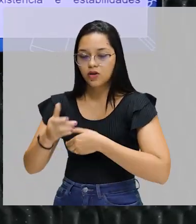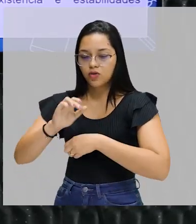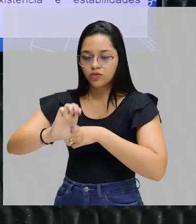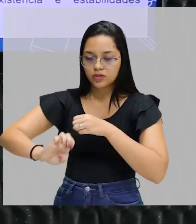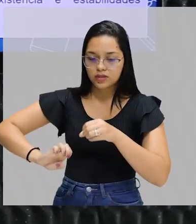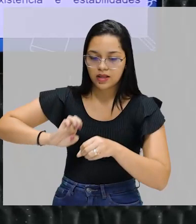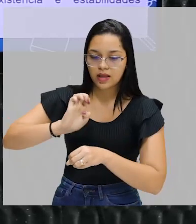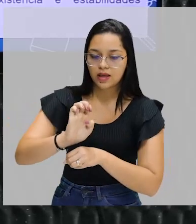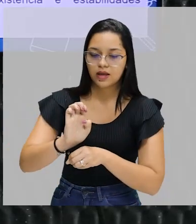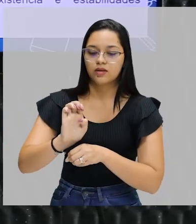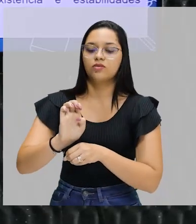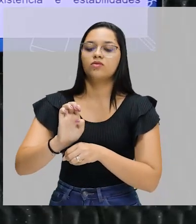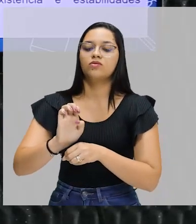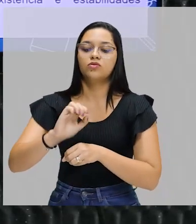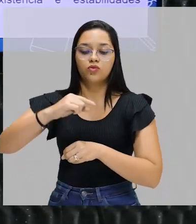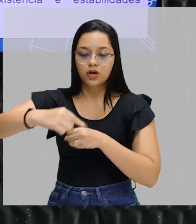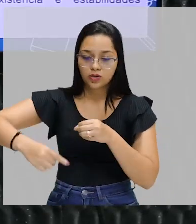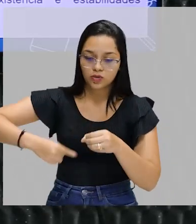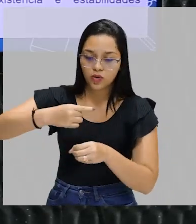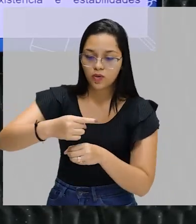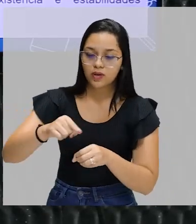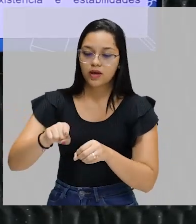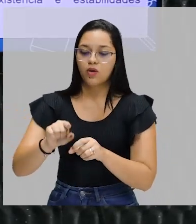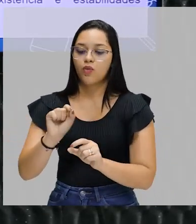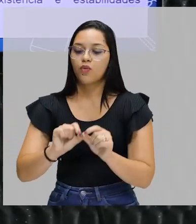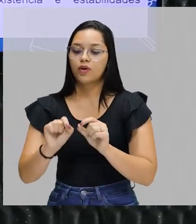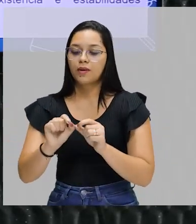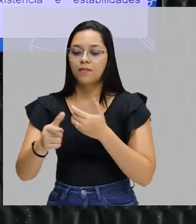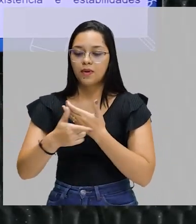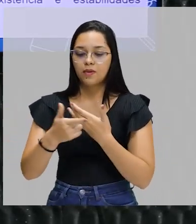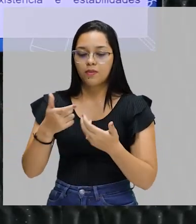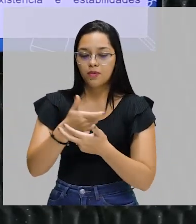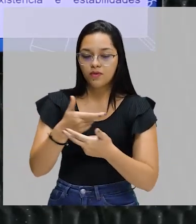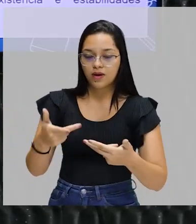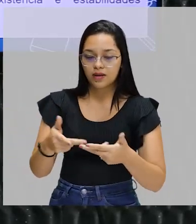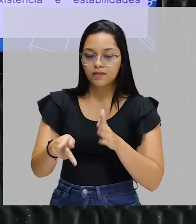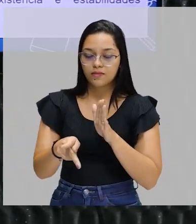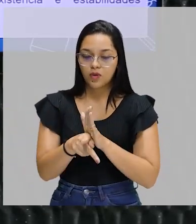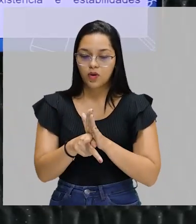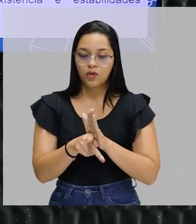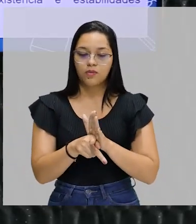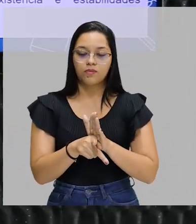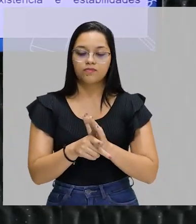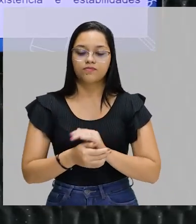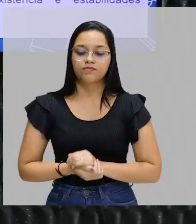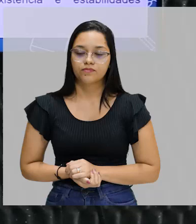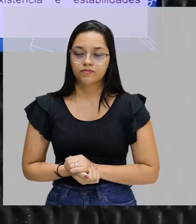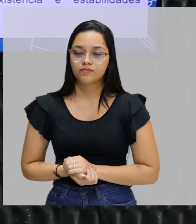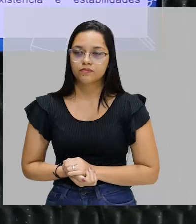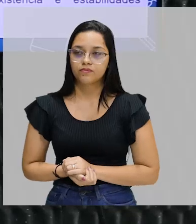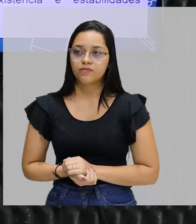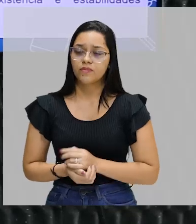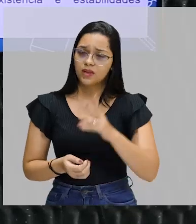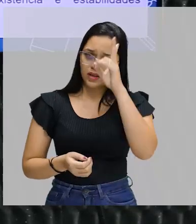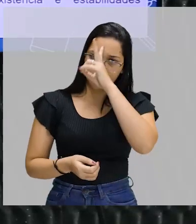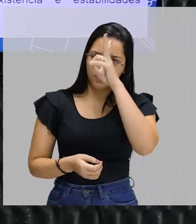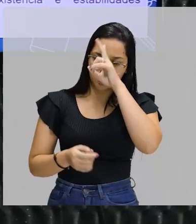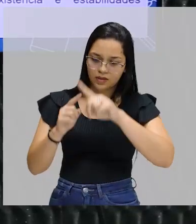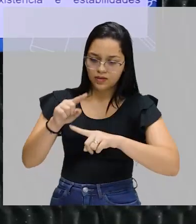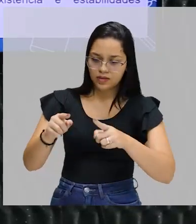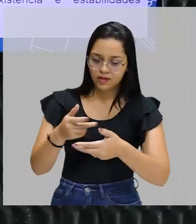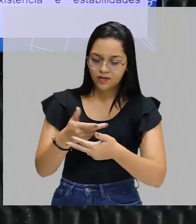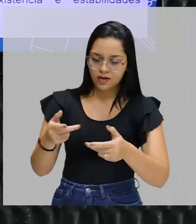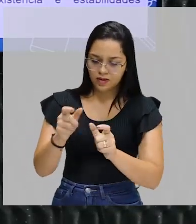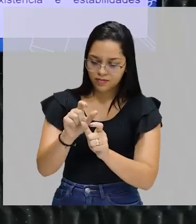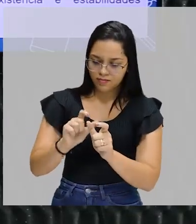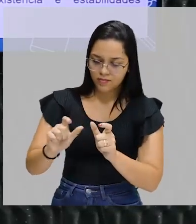elétrons, certo? E os núcleos atômicos sendo responsável por uma das propriedades da matéria, certo? Lembrando que a matéria tem várias